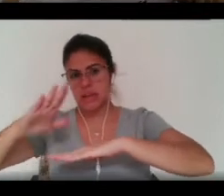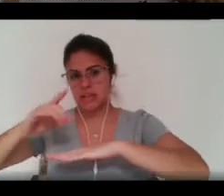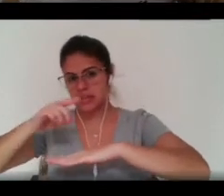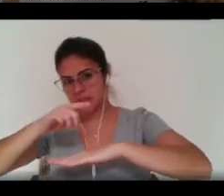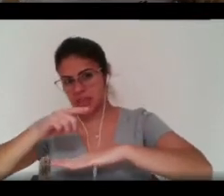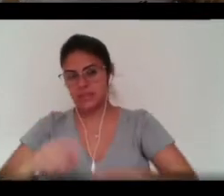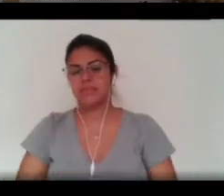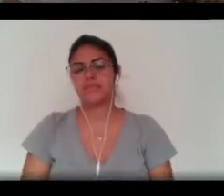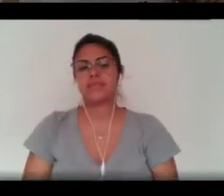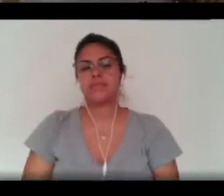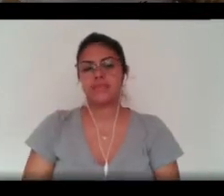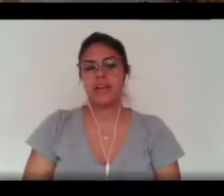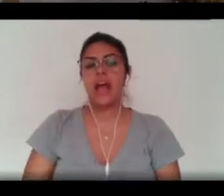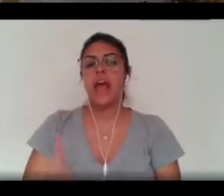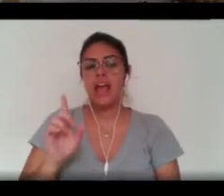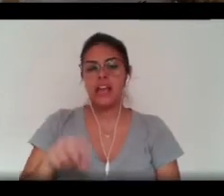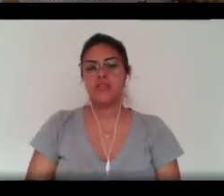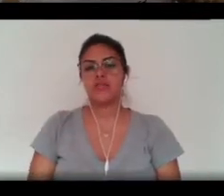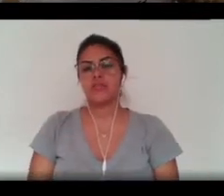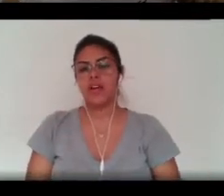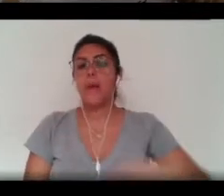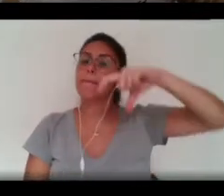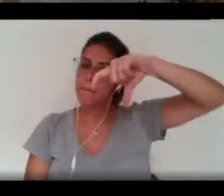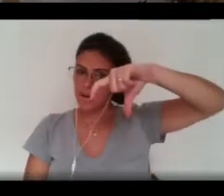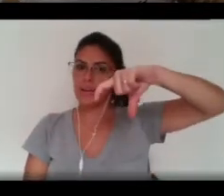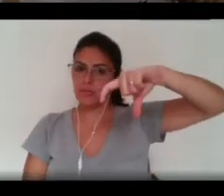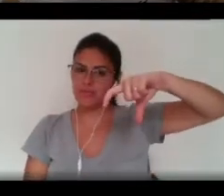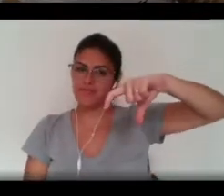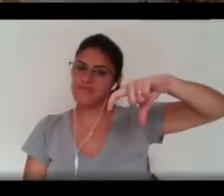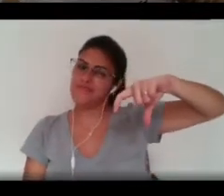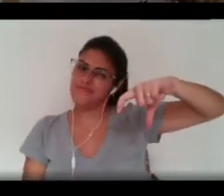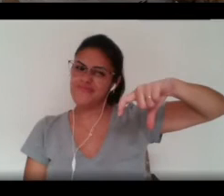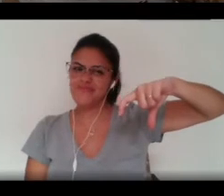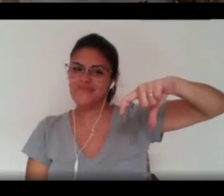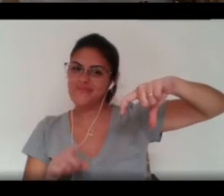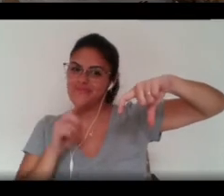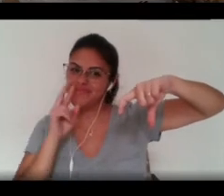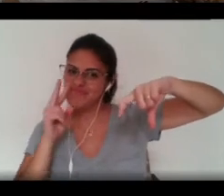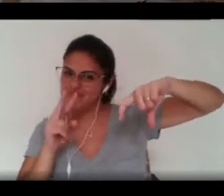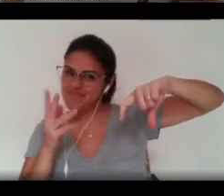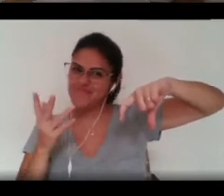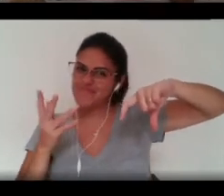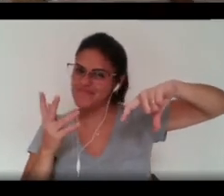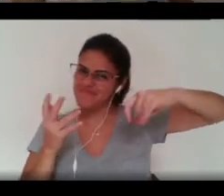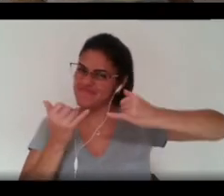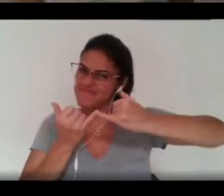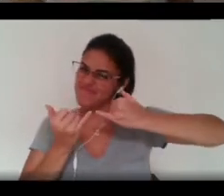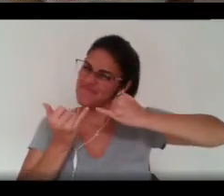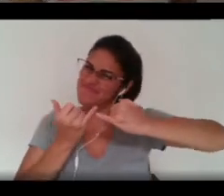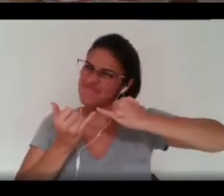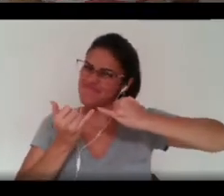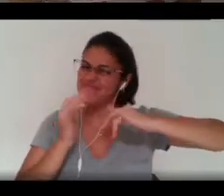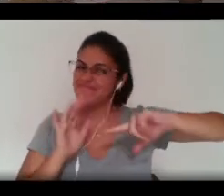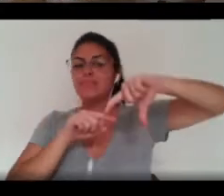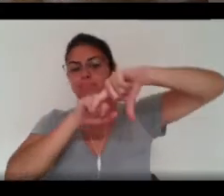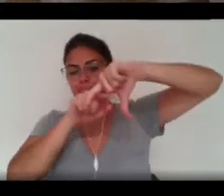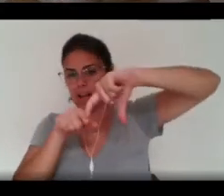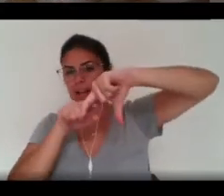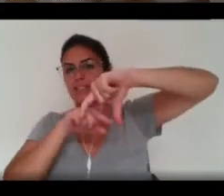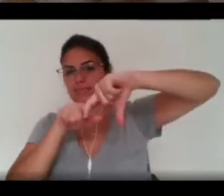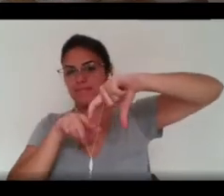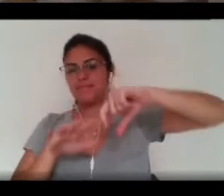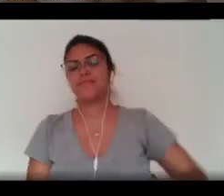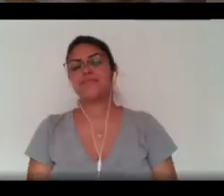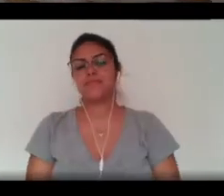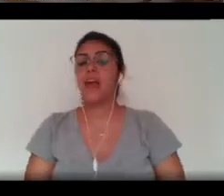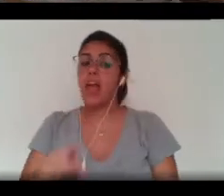uma parábola com essa cara aqui, ó. Isso é uma parábola, não parece, mas é. Bom? Então, isso aqui é a